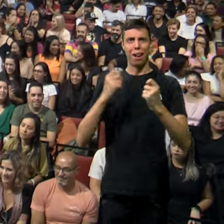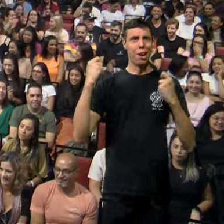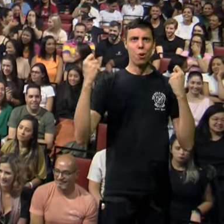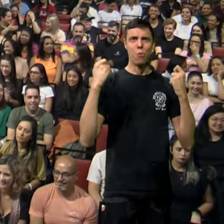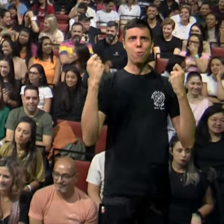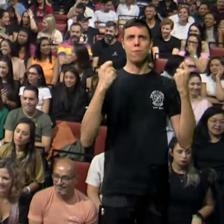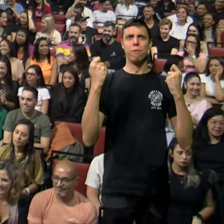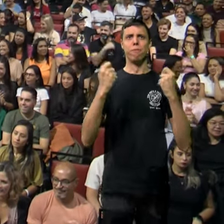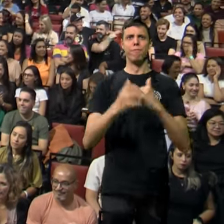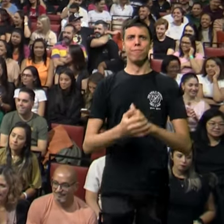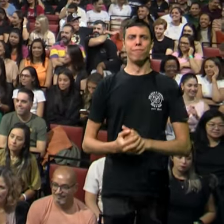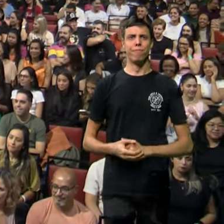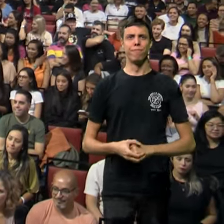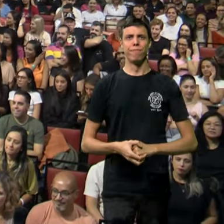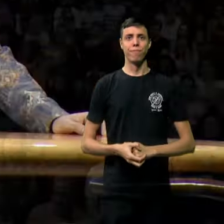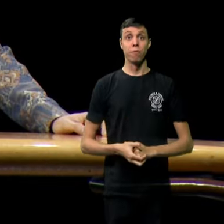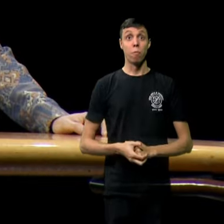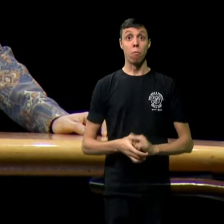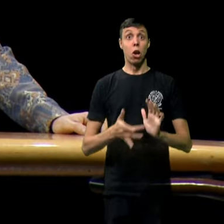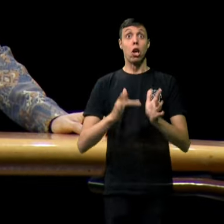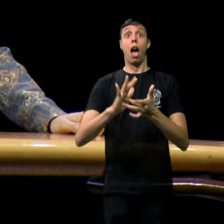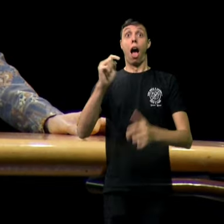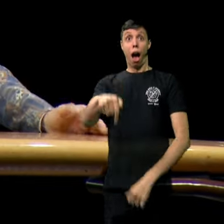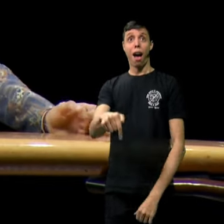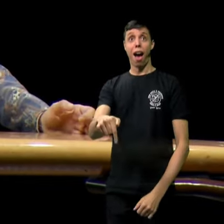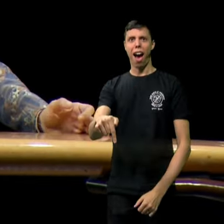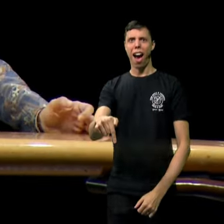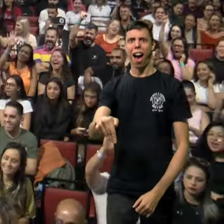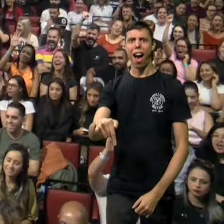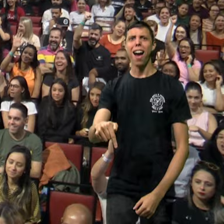Aleluia. Jesus está aqui.